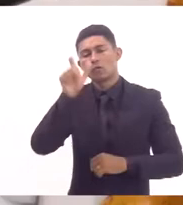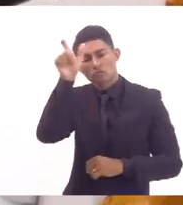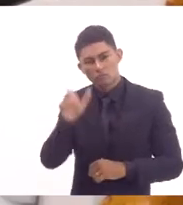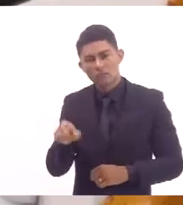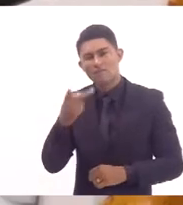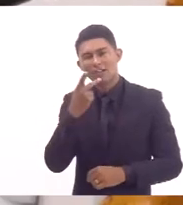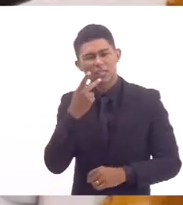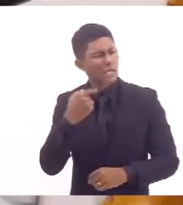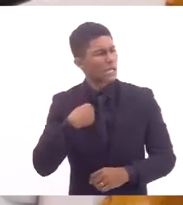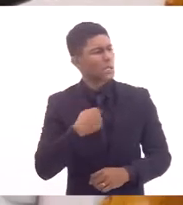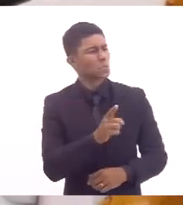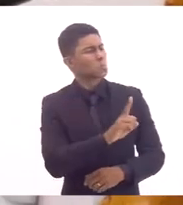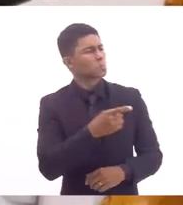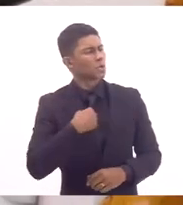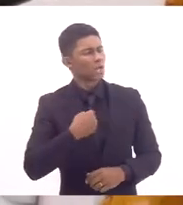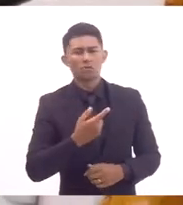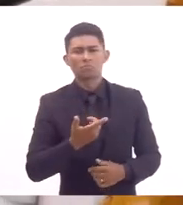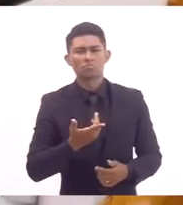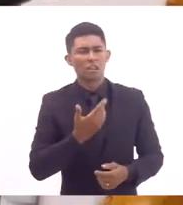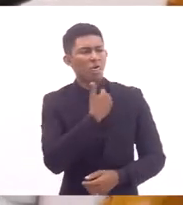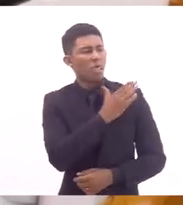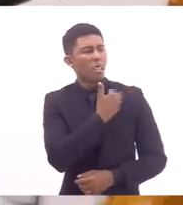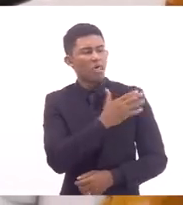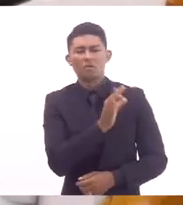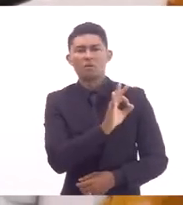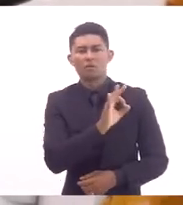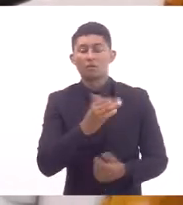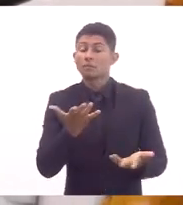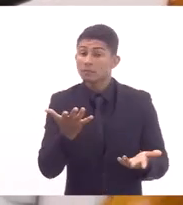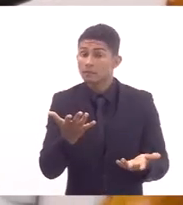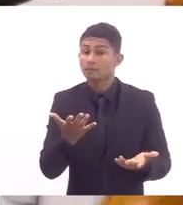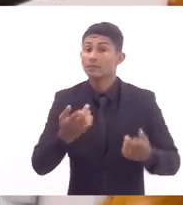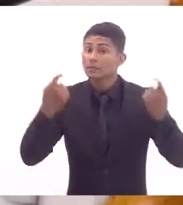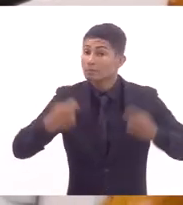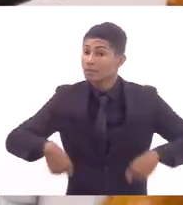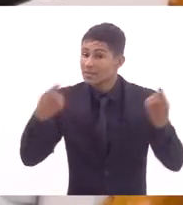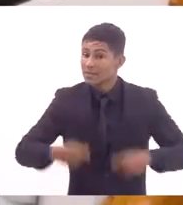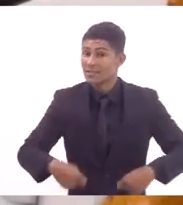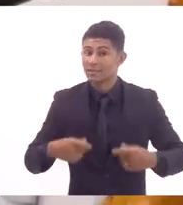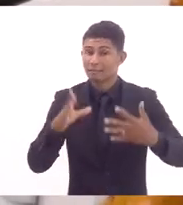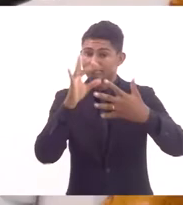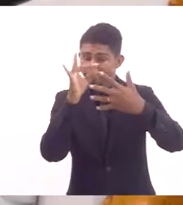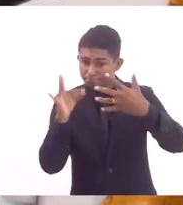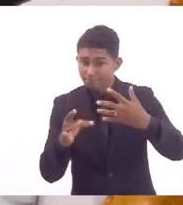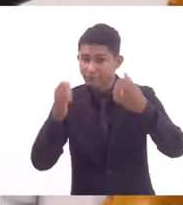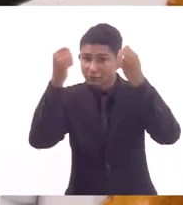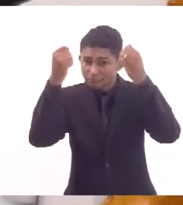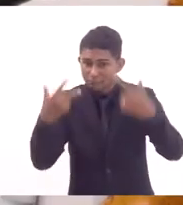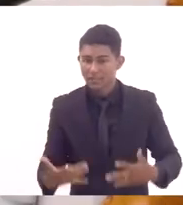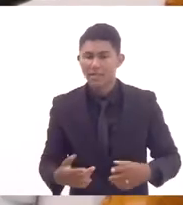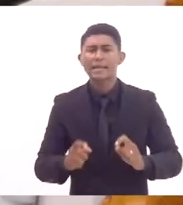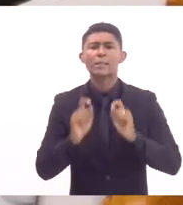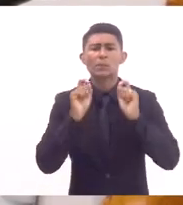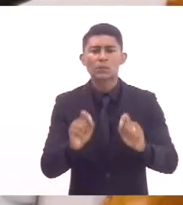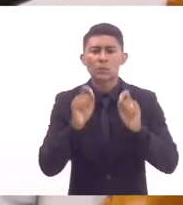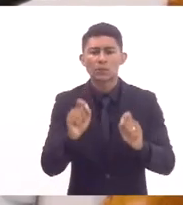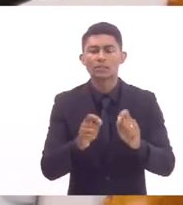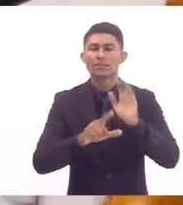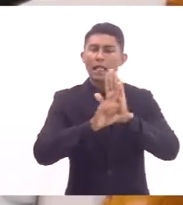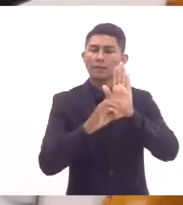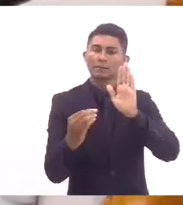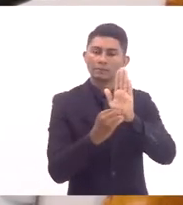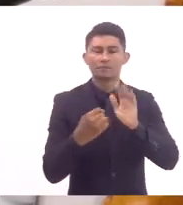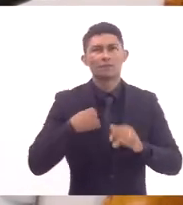a letra discriminação mas não precisa o quê que é a discriminação eu me lembro que nessa